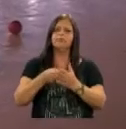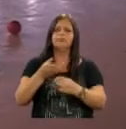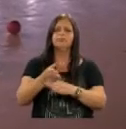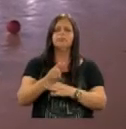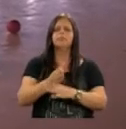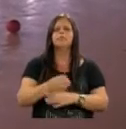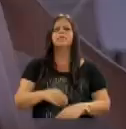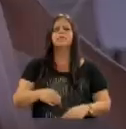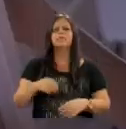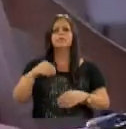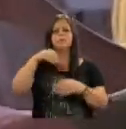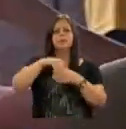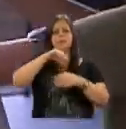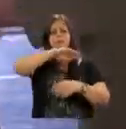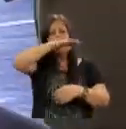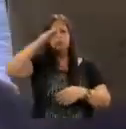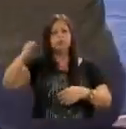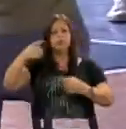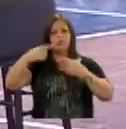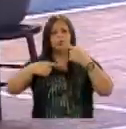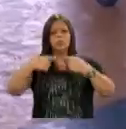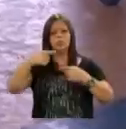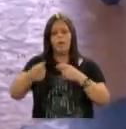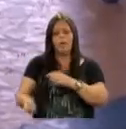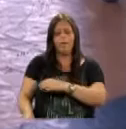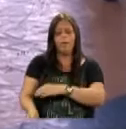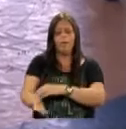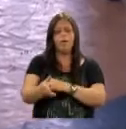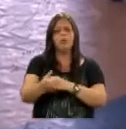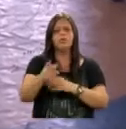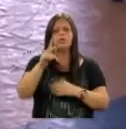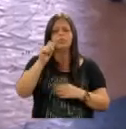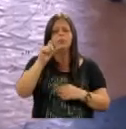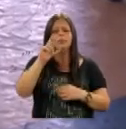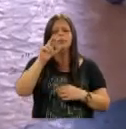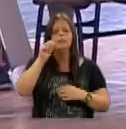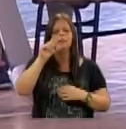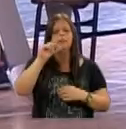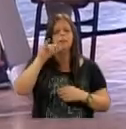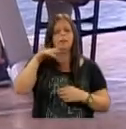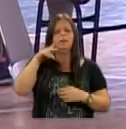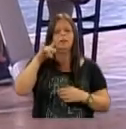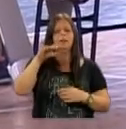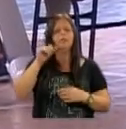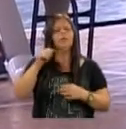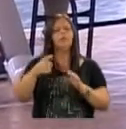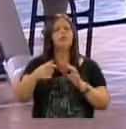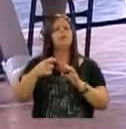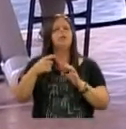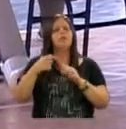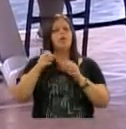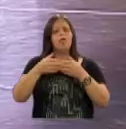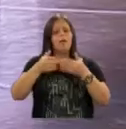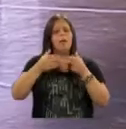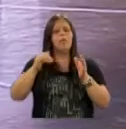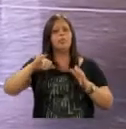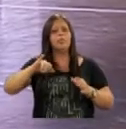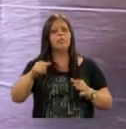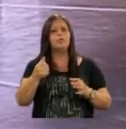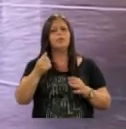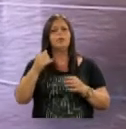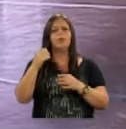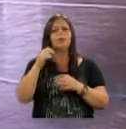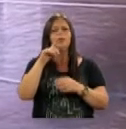do ginásio a competição de bocha paraolímpica é acirrada a modalidade abre oportunidade para pessoas com grau severo